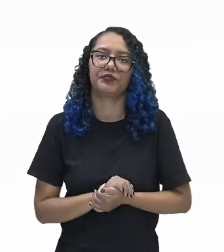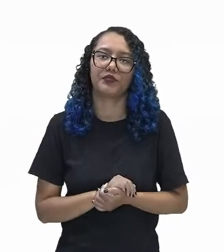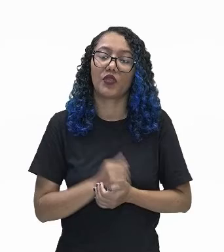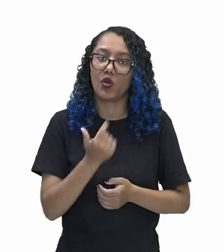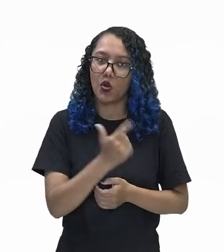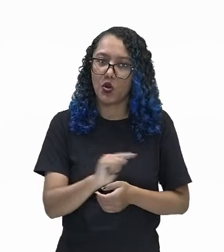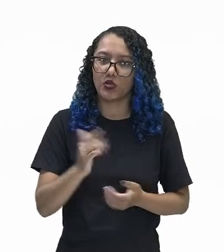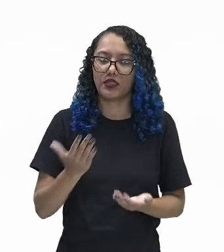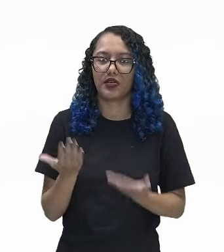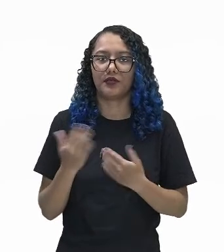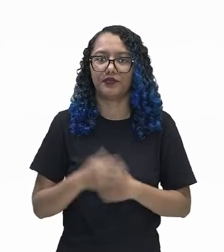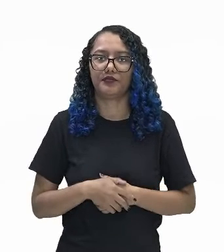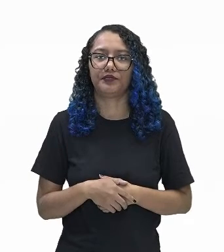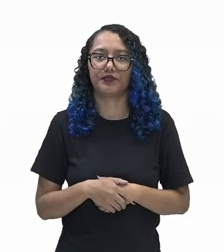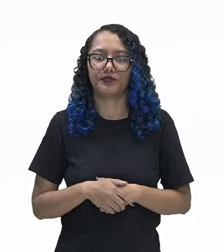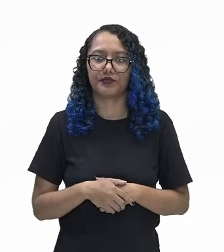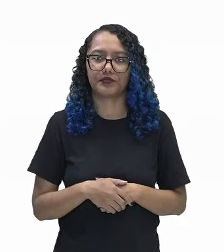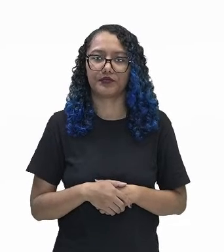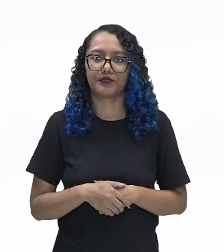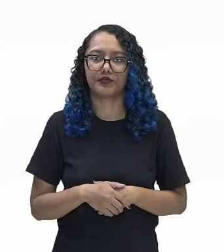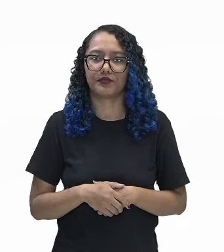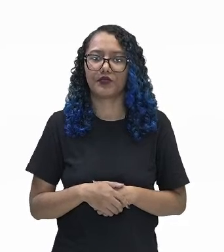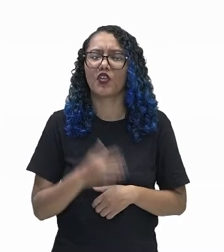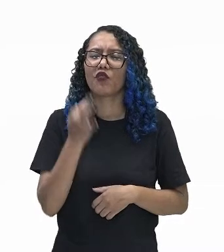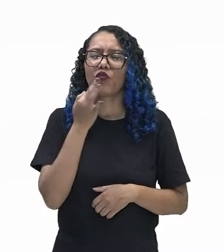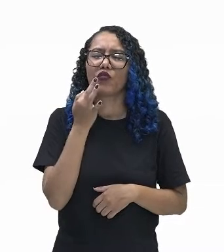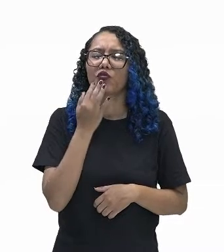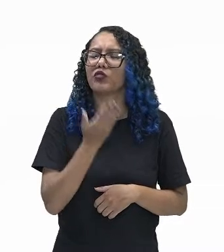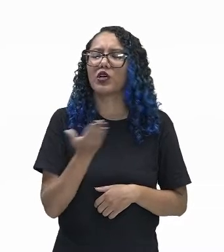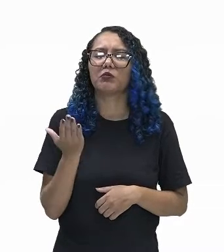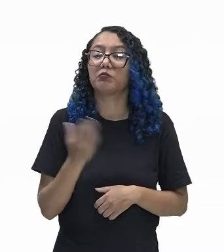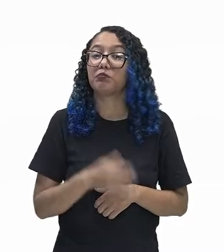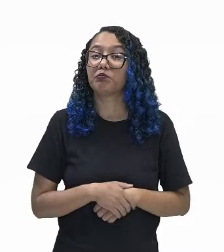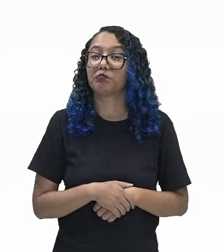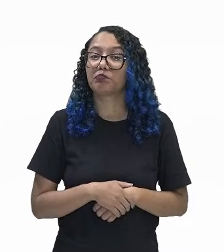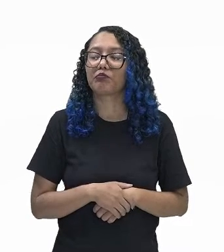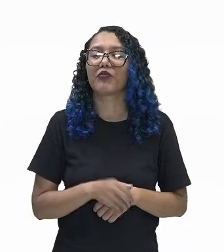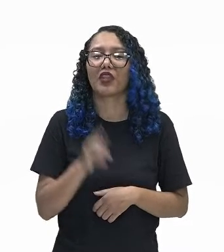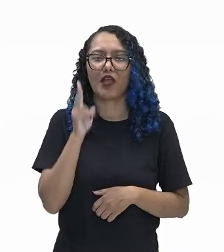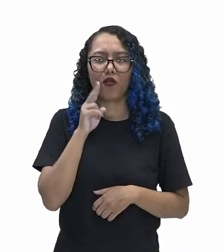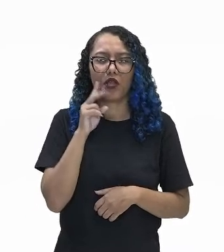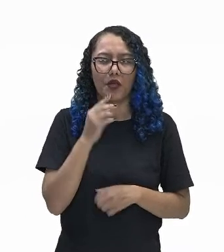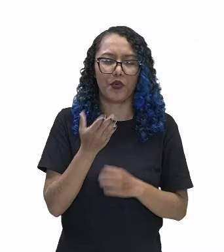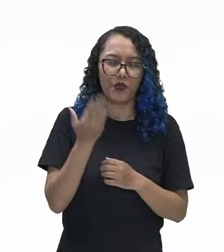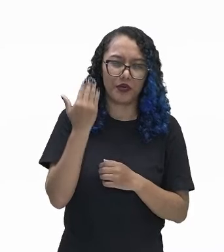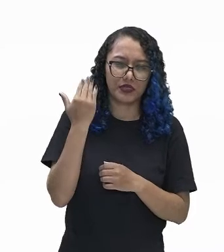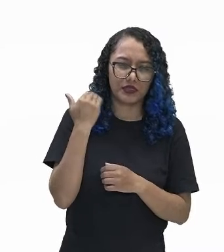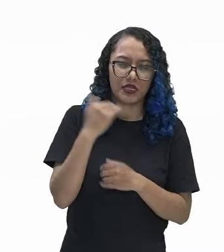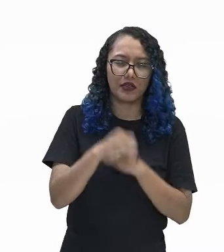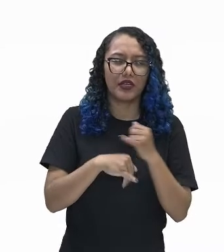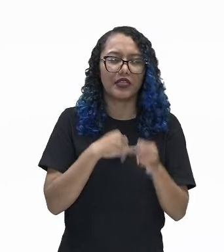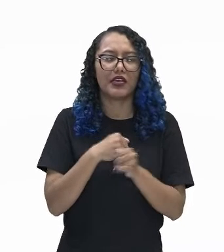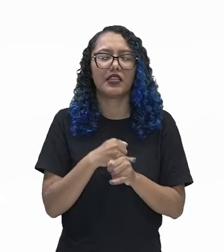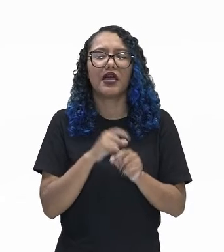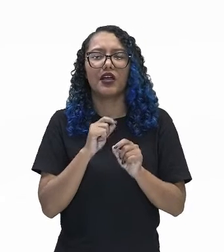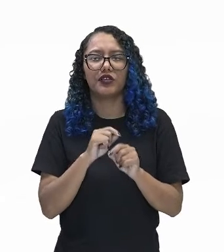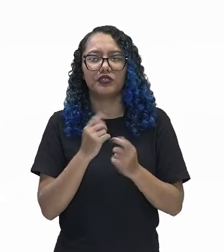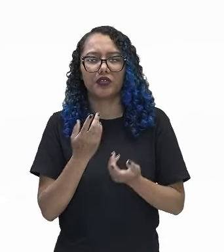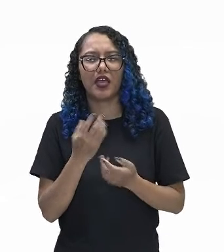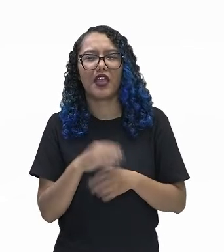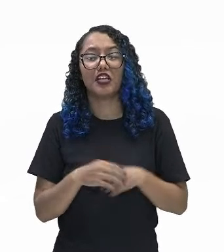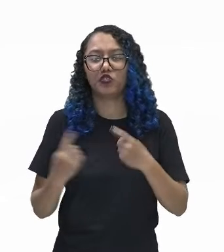outra imagem. Aí, olha, que fruta é essa daí? Eu lembro que teve um tempo na internet que estava, é bergamota, não,